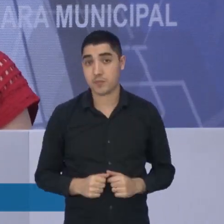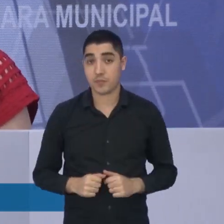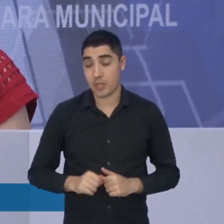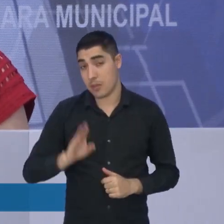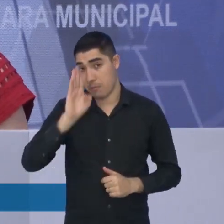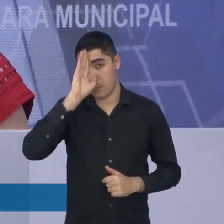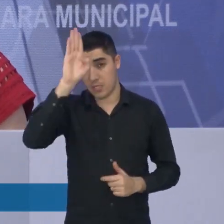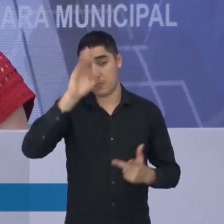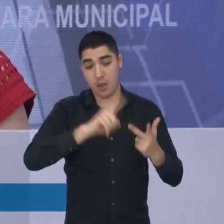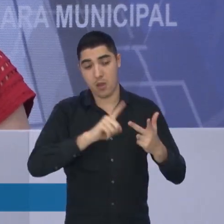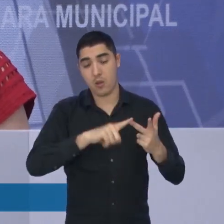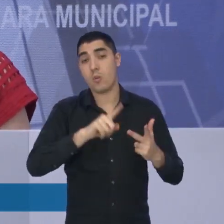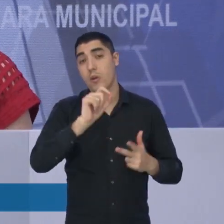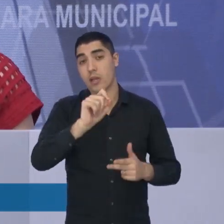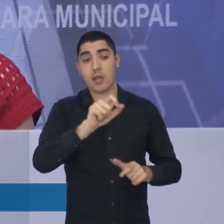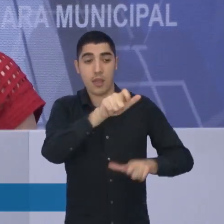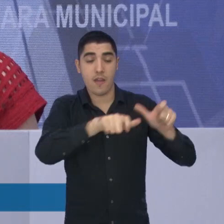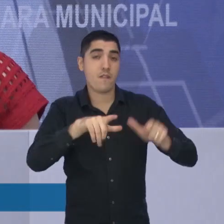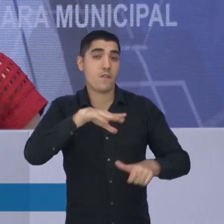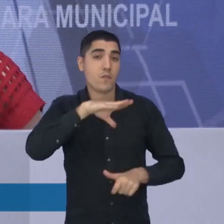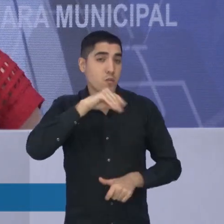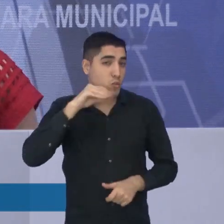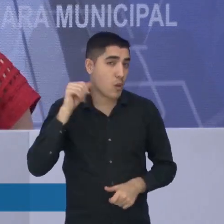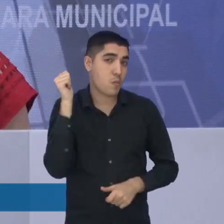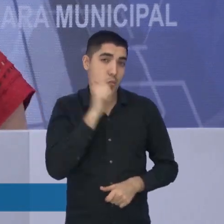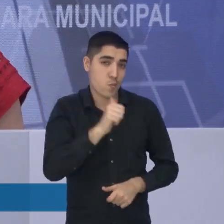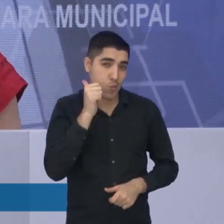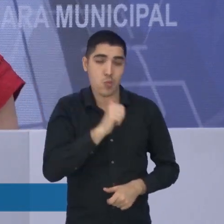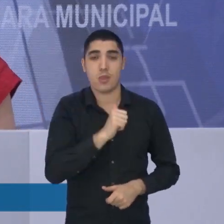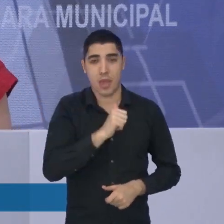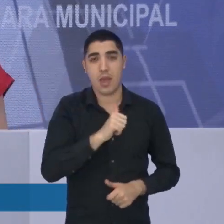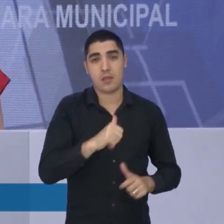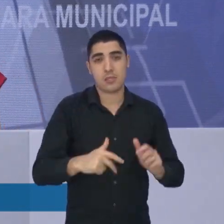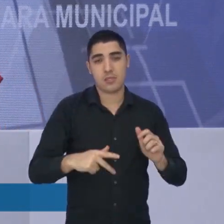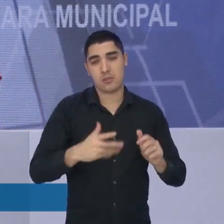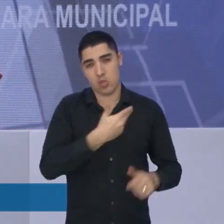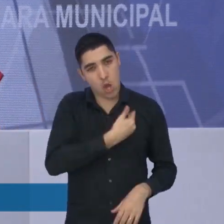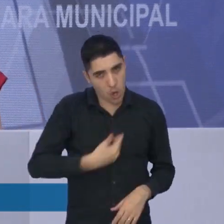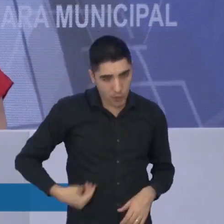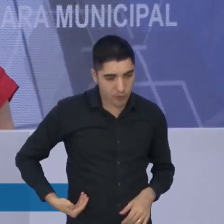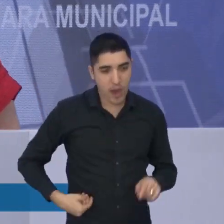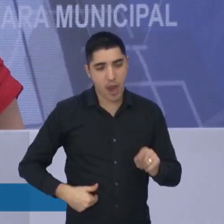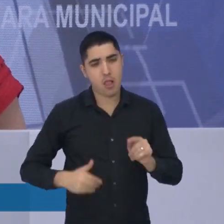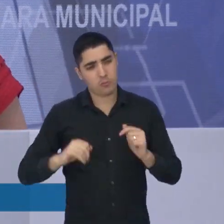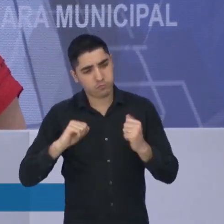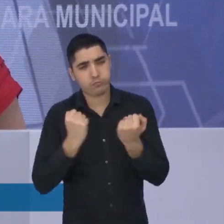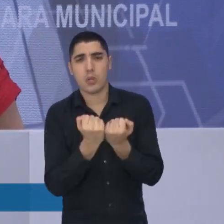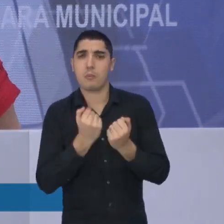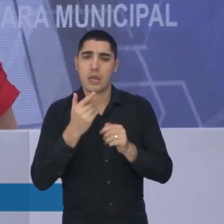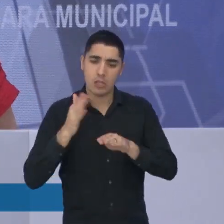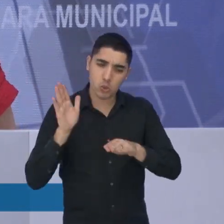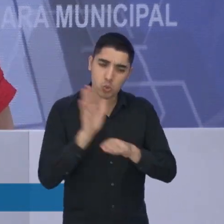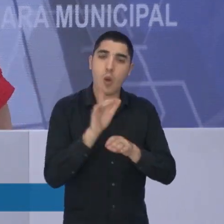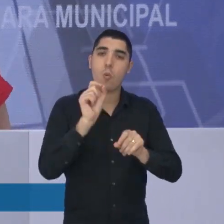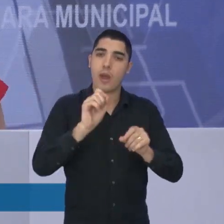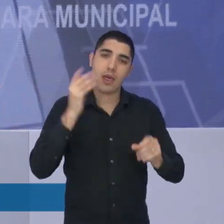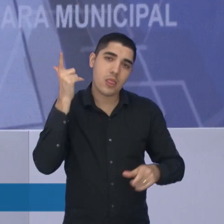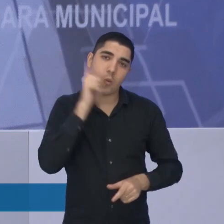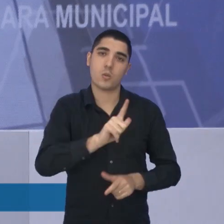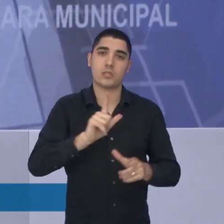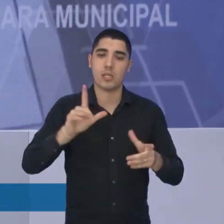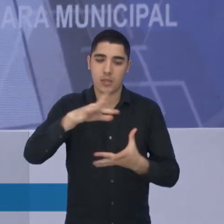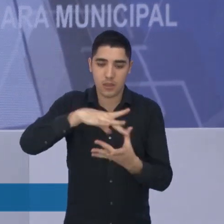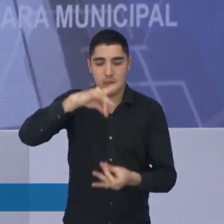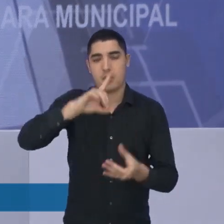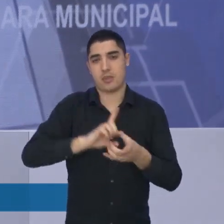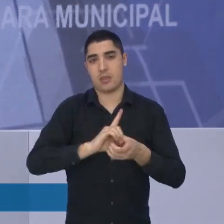servidoras e servidores públicos, principalmente em defesa da democracia e dos direitos